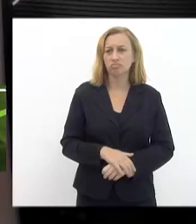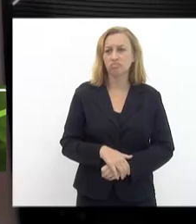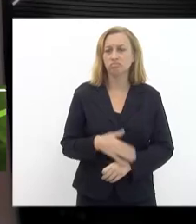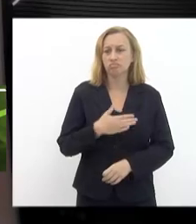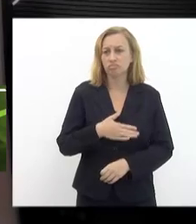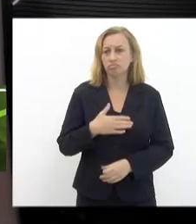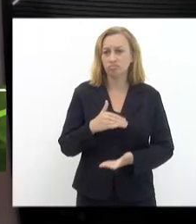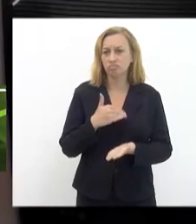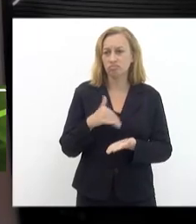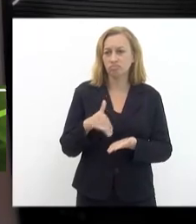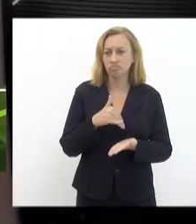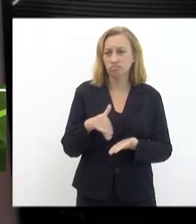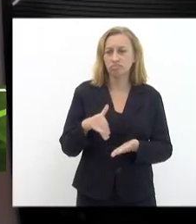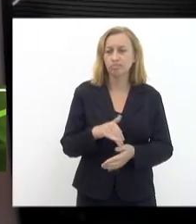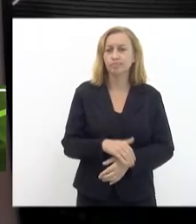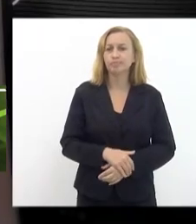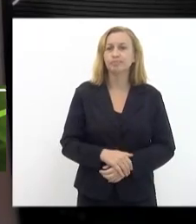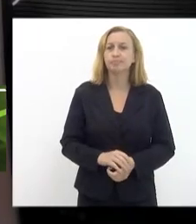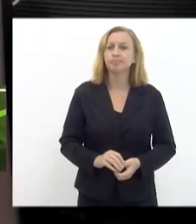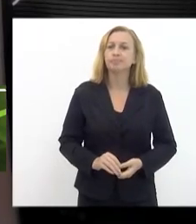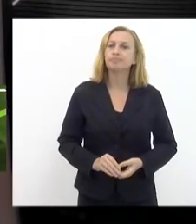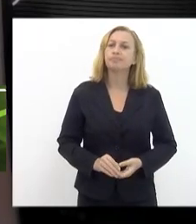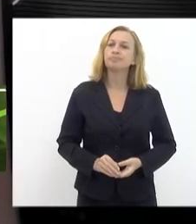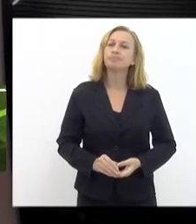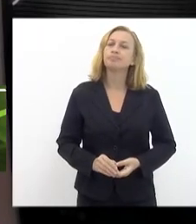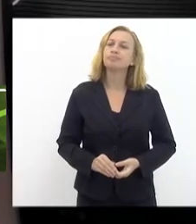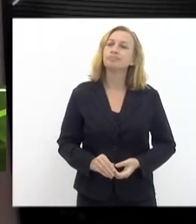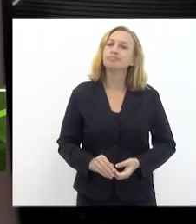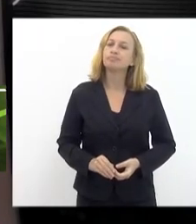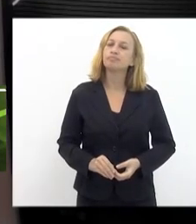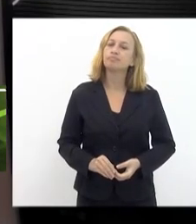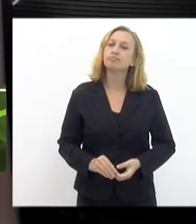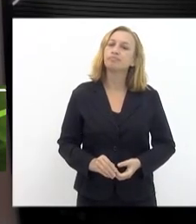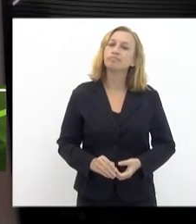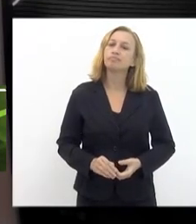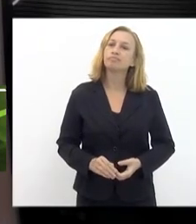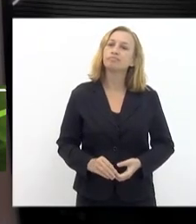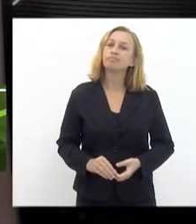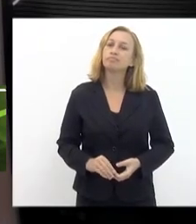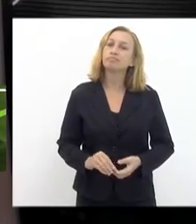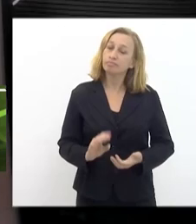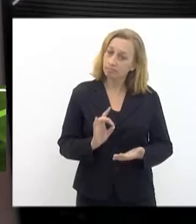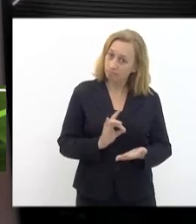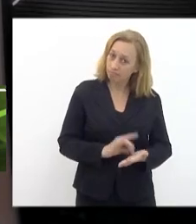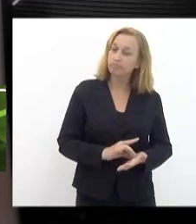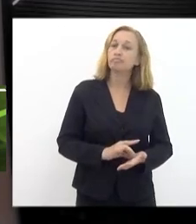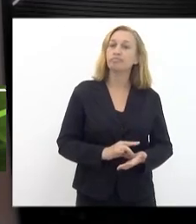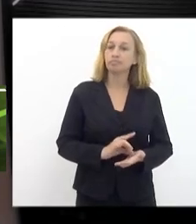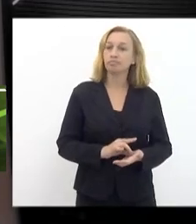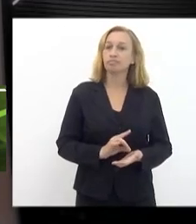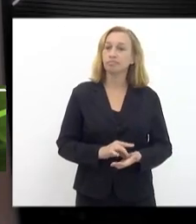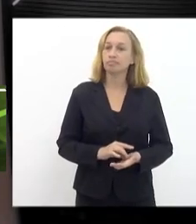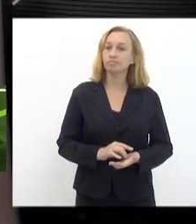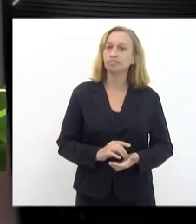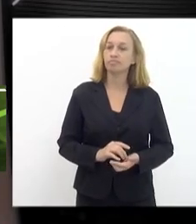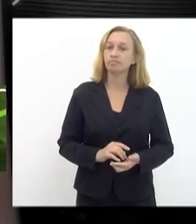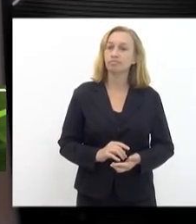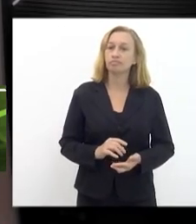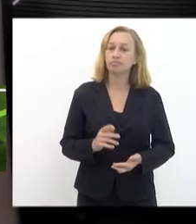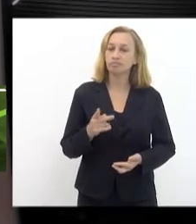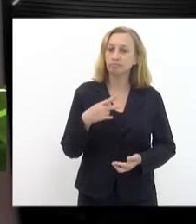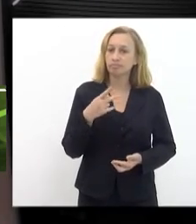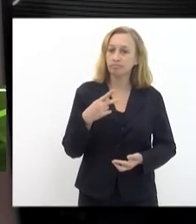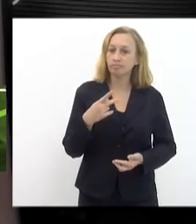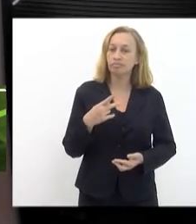viu Secretário é de que realmente essas as relações que nós